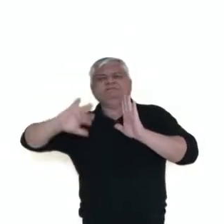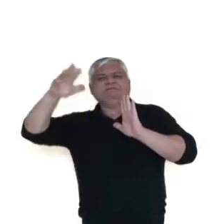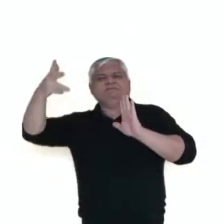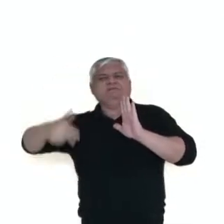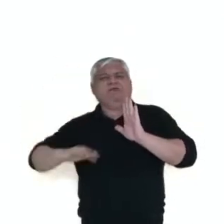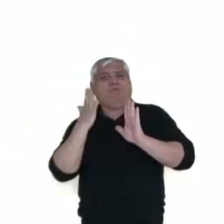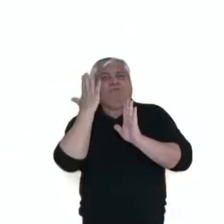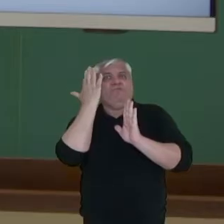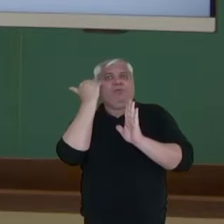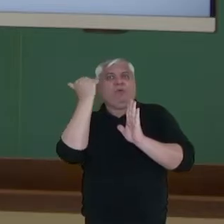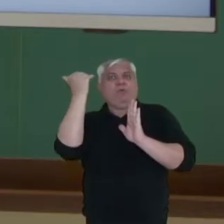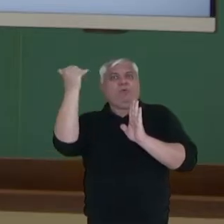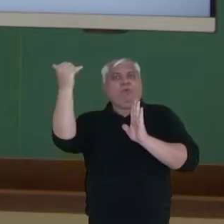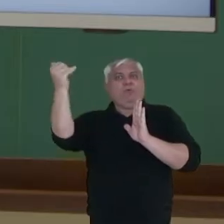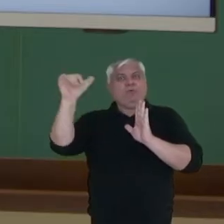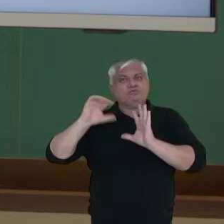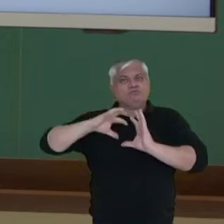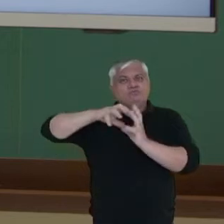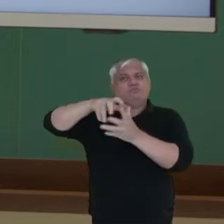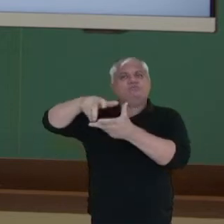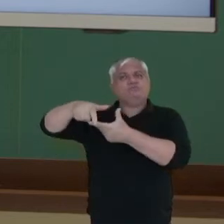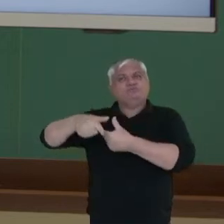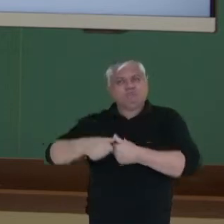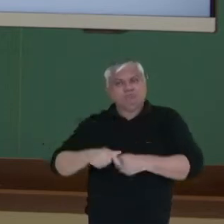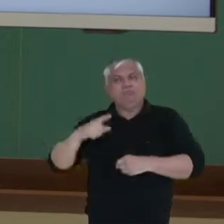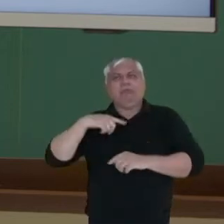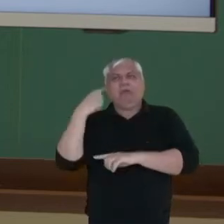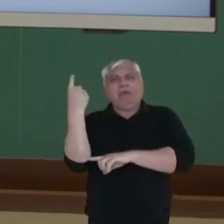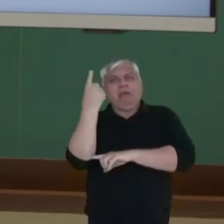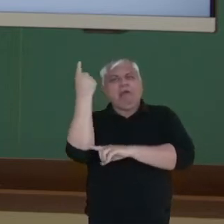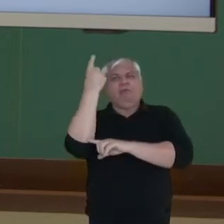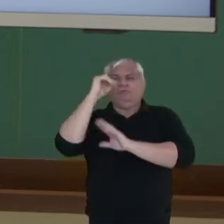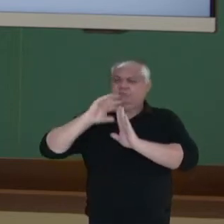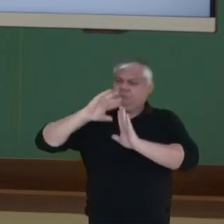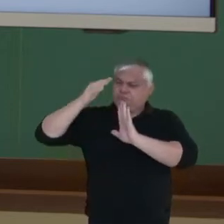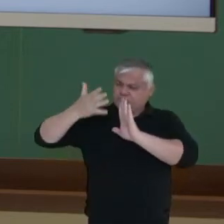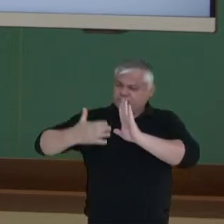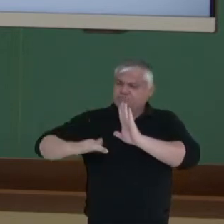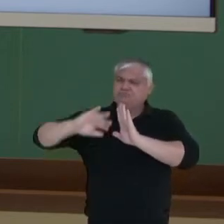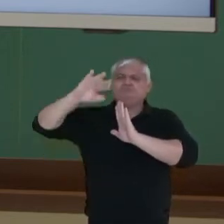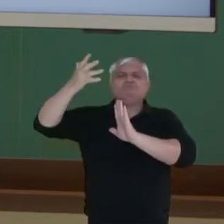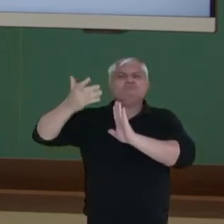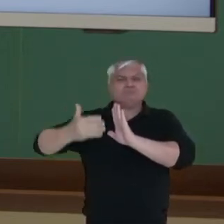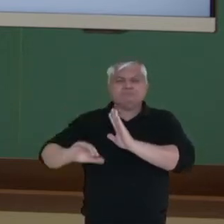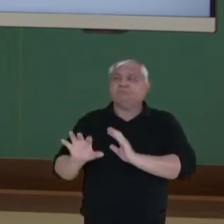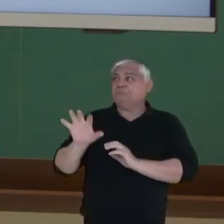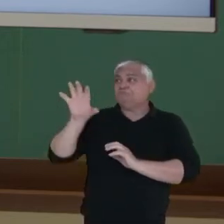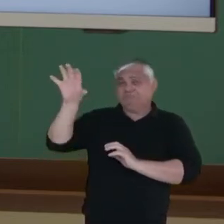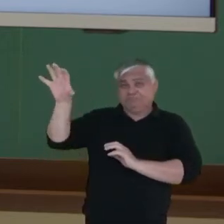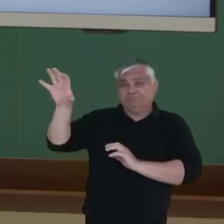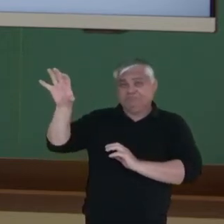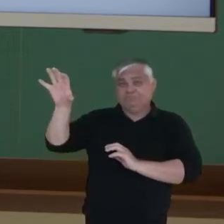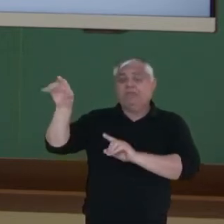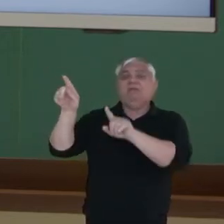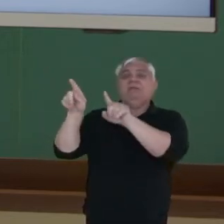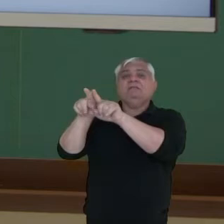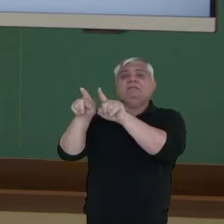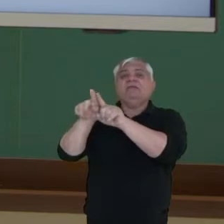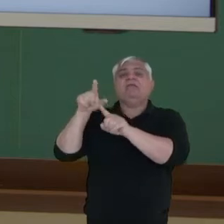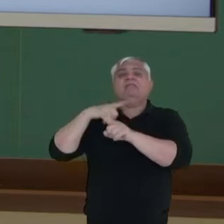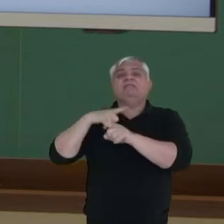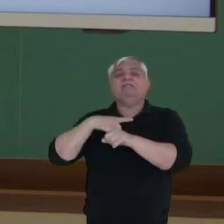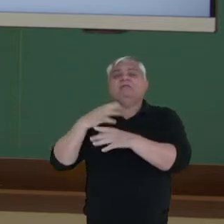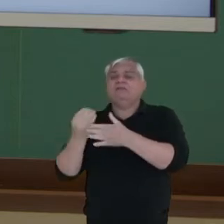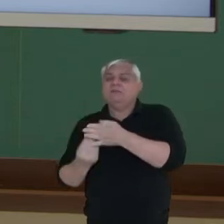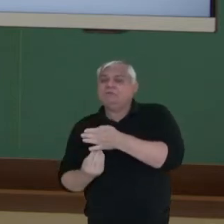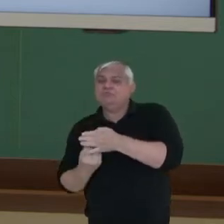montanhas, o teto do mundo, as montanhas mais altas do mundo. Também nessa região existe a nascente